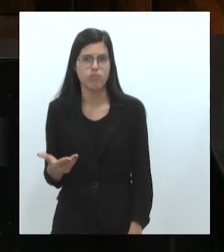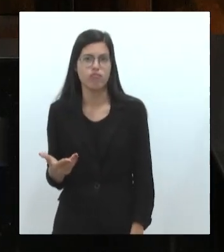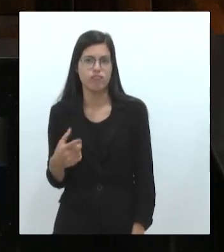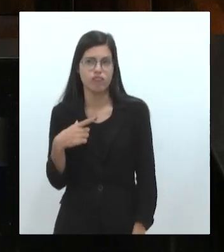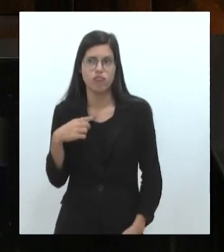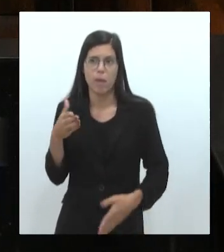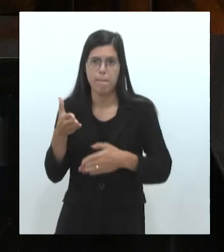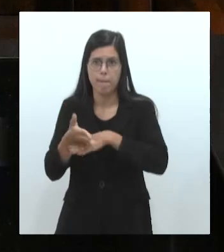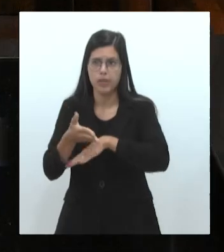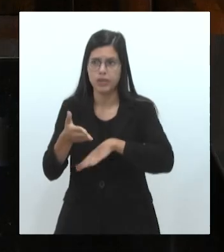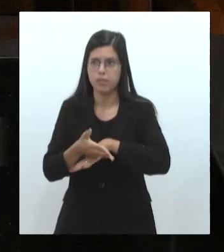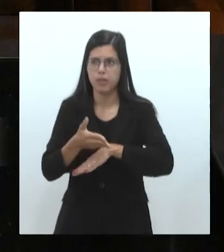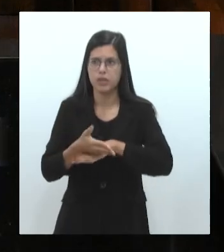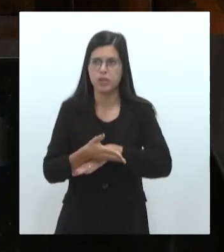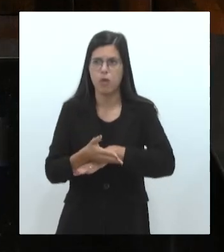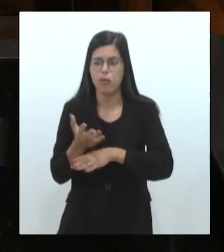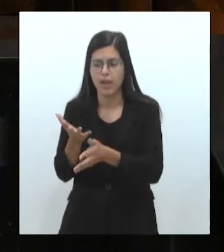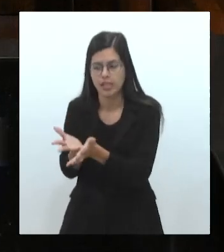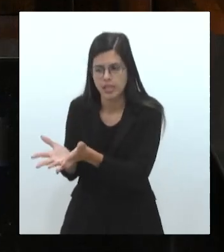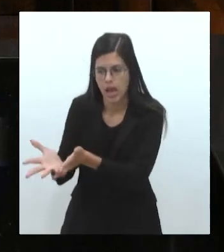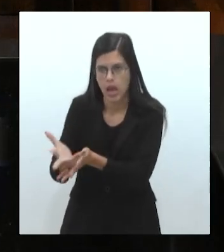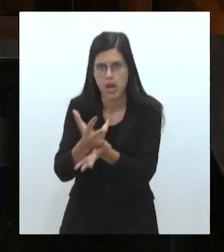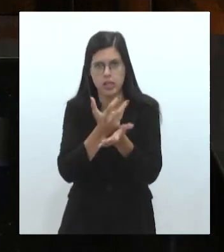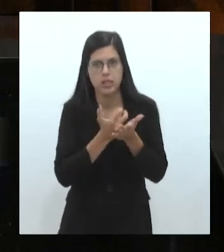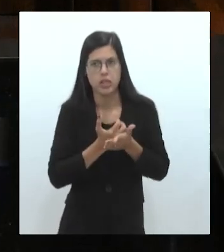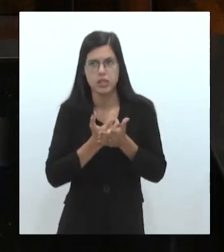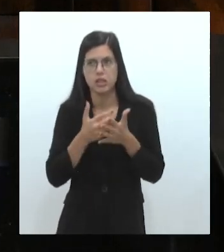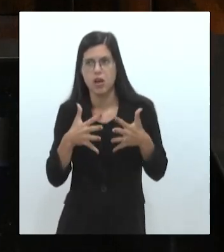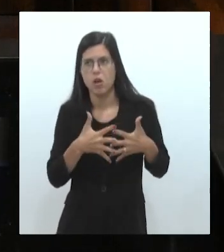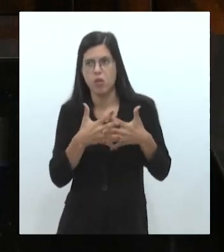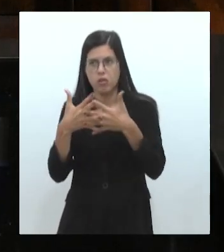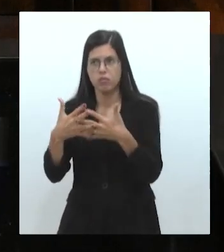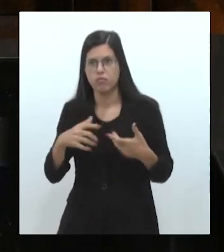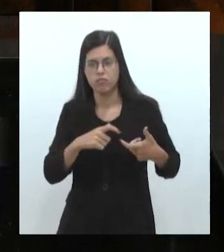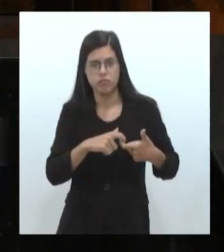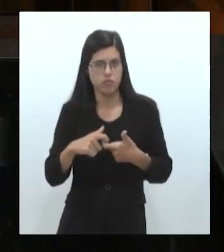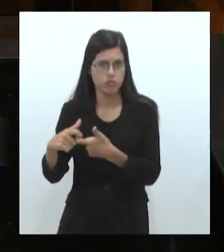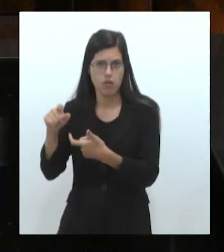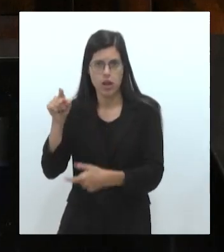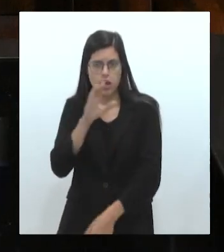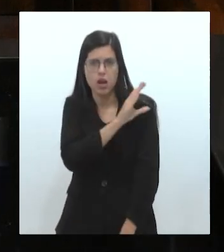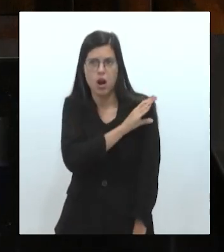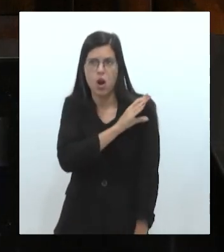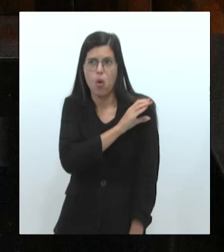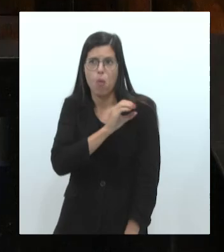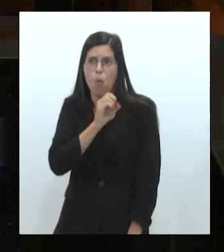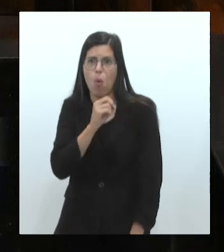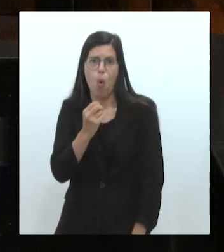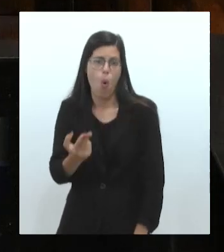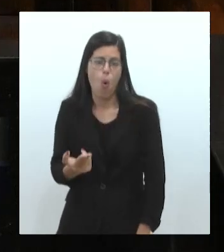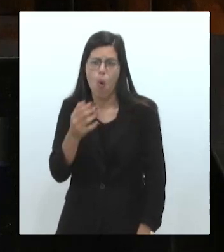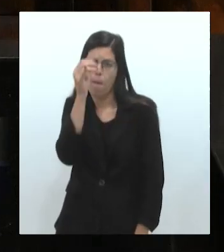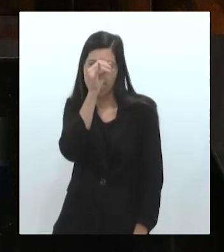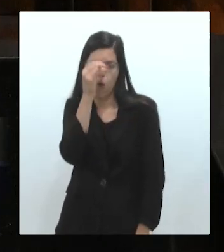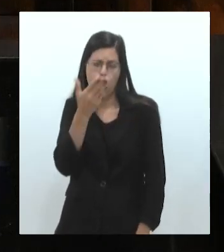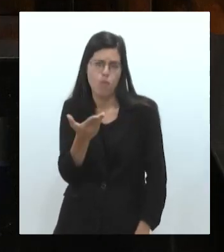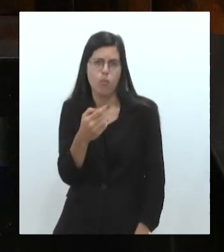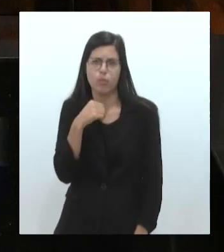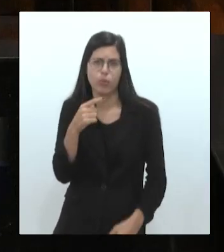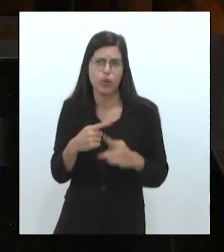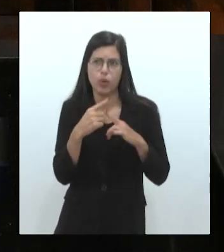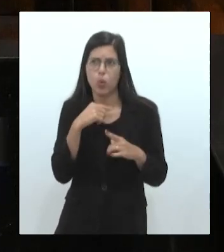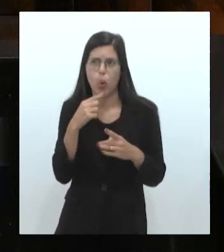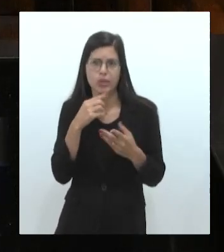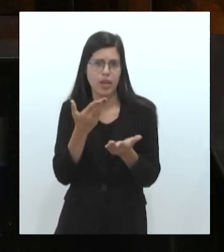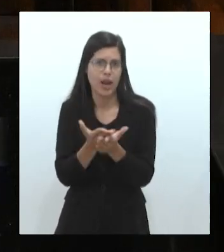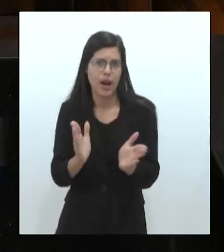participação direta na arrecadação da máfia do reboque em Campos, ou ele é um frouxo de não acabar com essa máfia do reboque em Campos. Ou uma ou